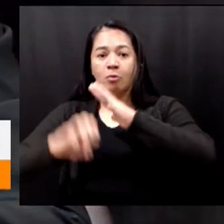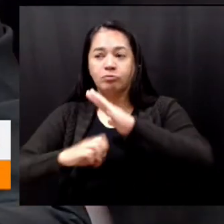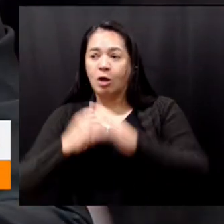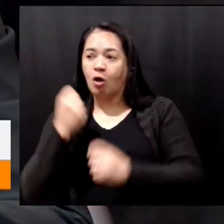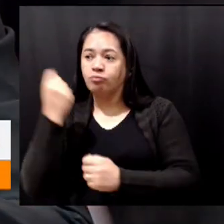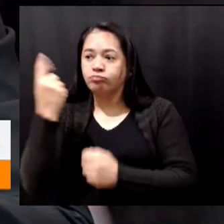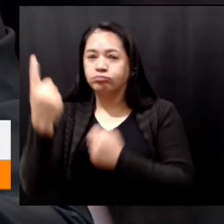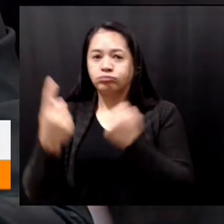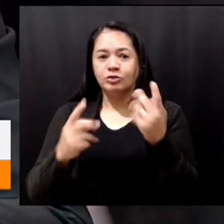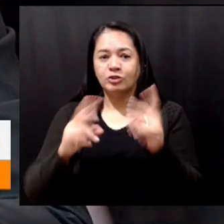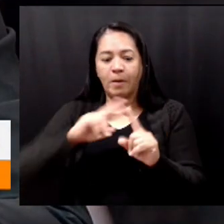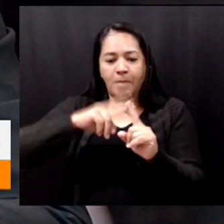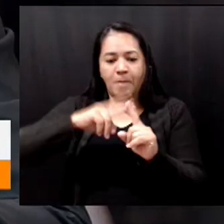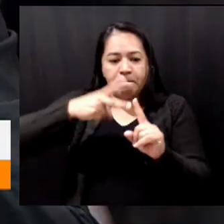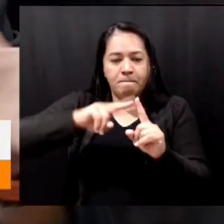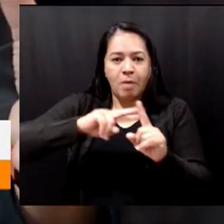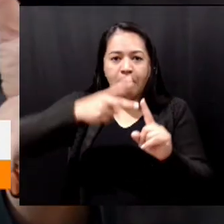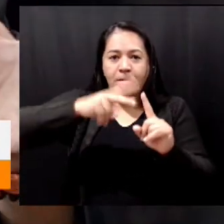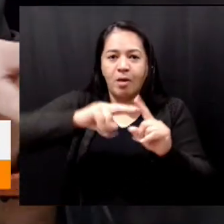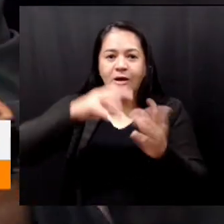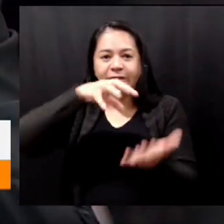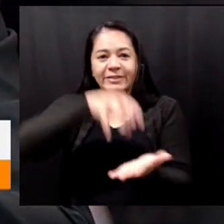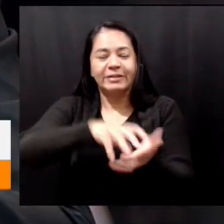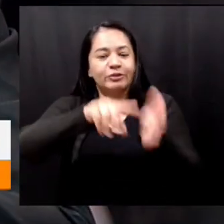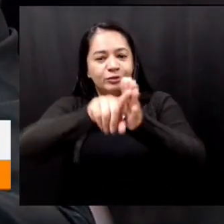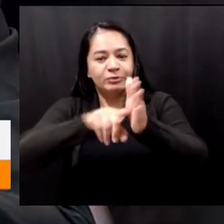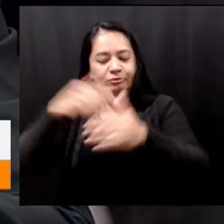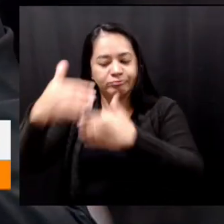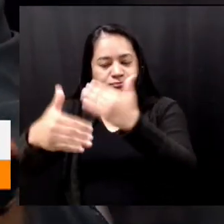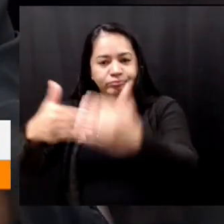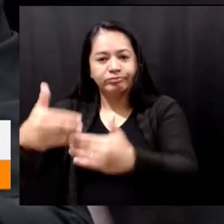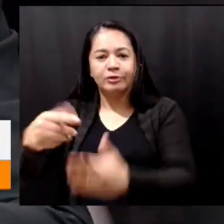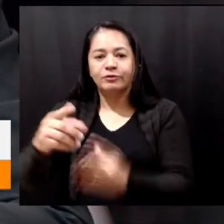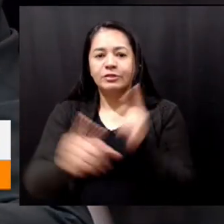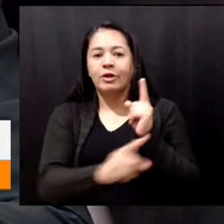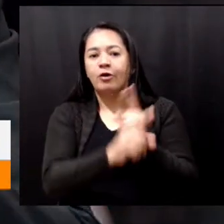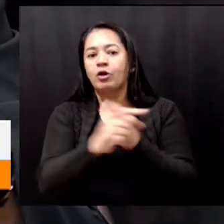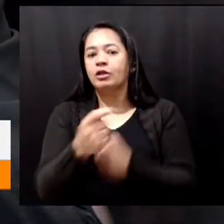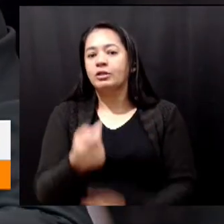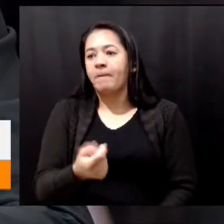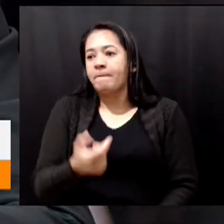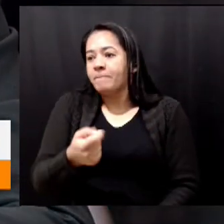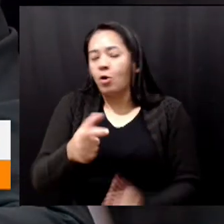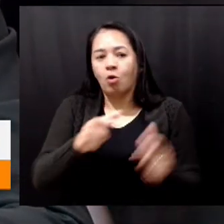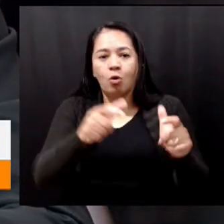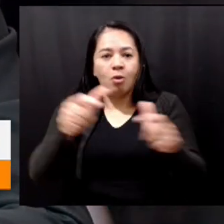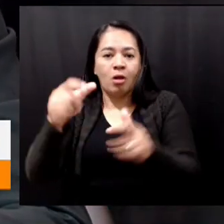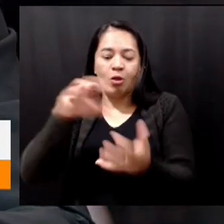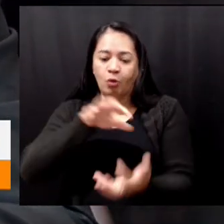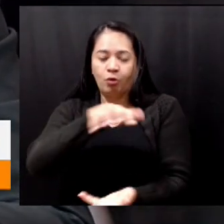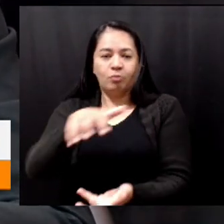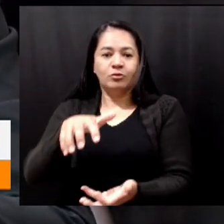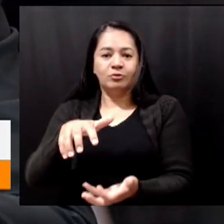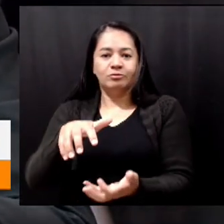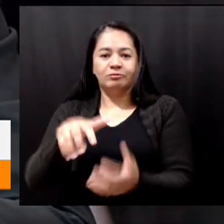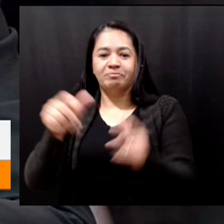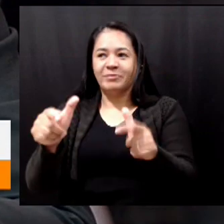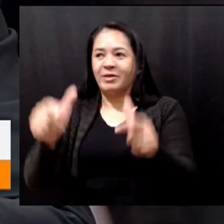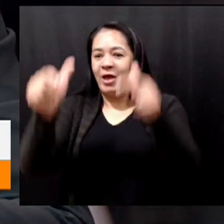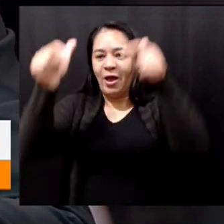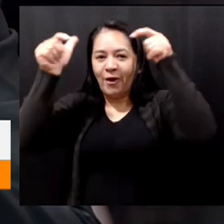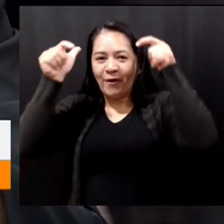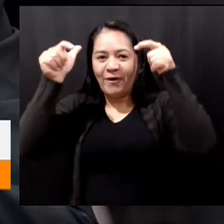pesquisa posteriormente, que você encontra em poucos lugares do mundo. E para coroar a cereja do bolo, tem um acelerador